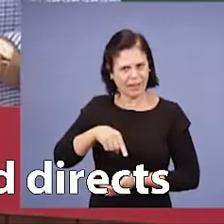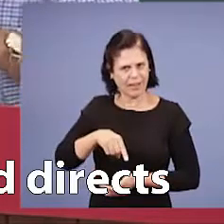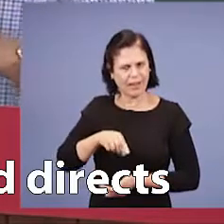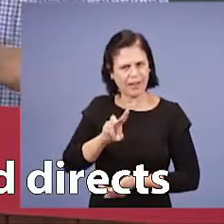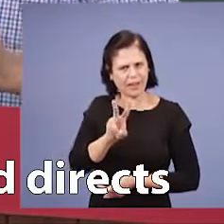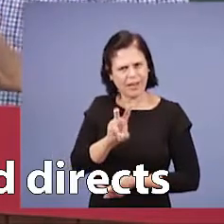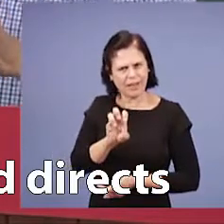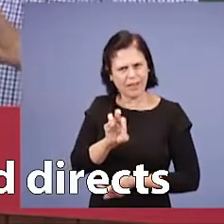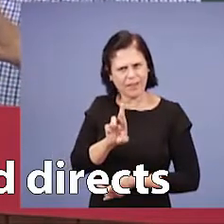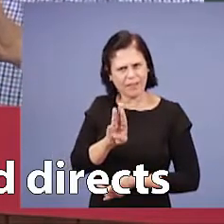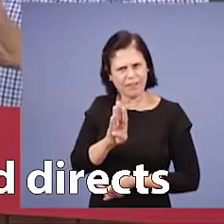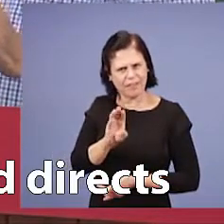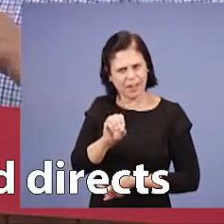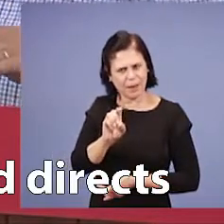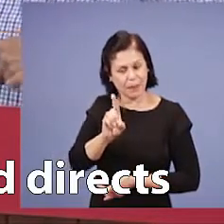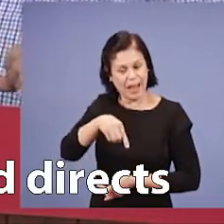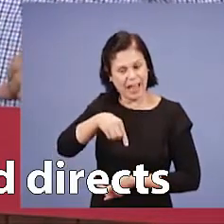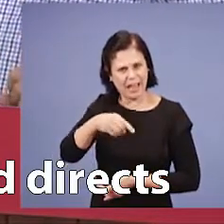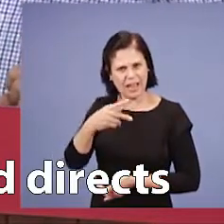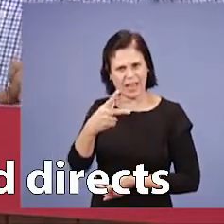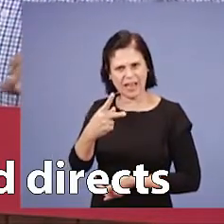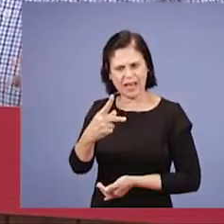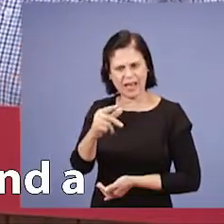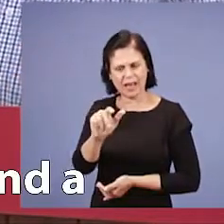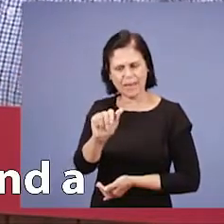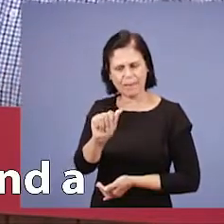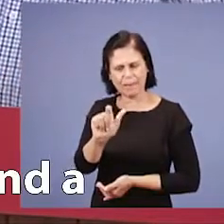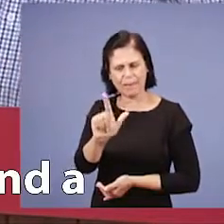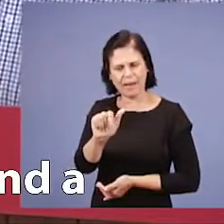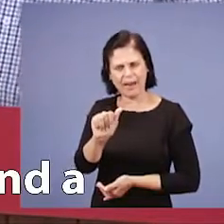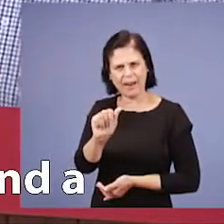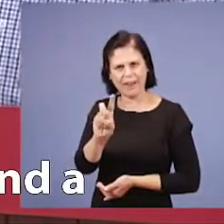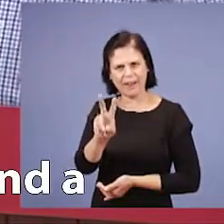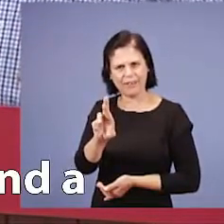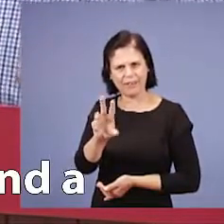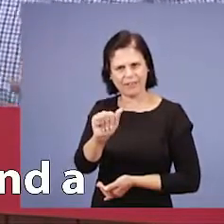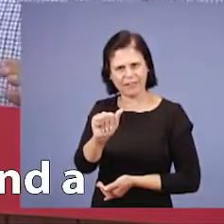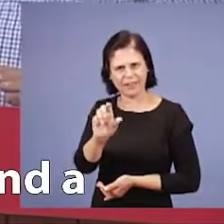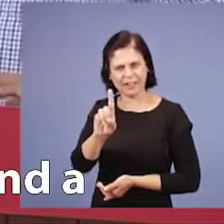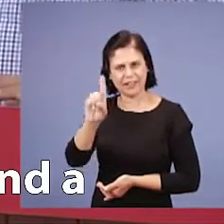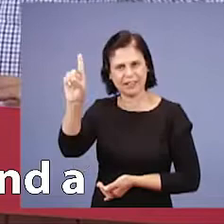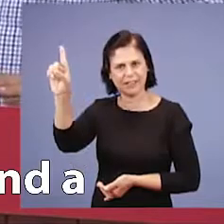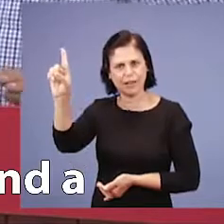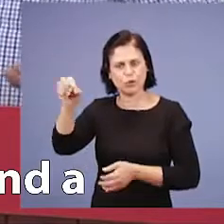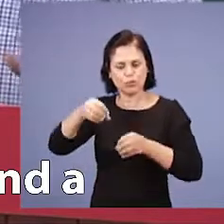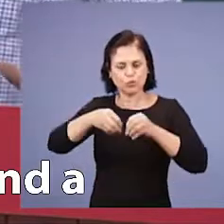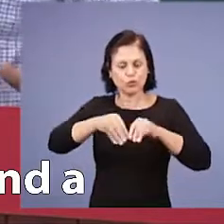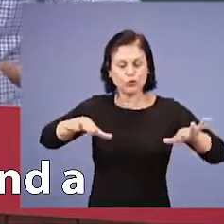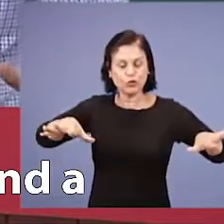verbo é a palavra que deus dirige a quem ao mundo